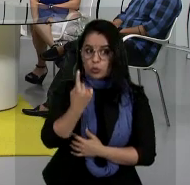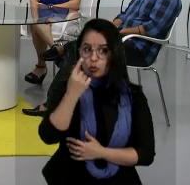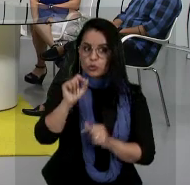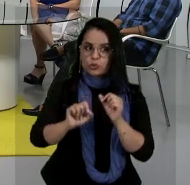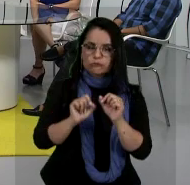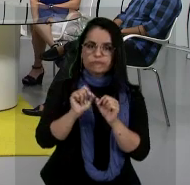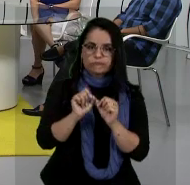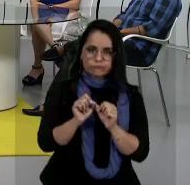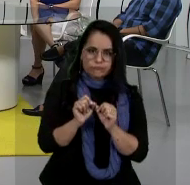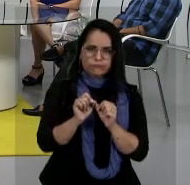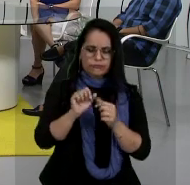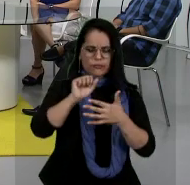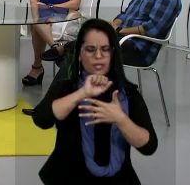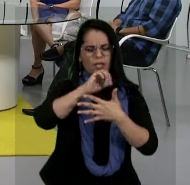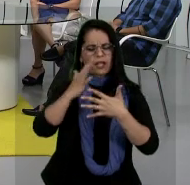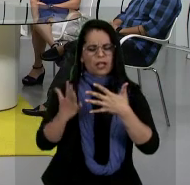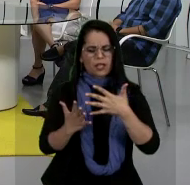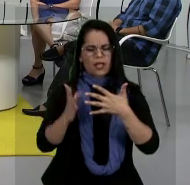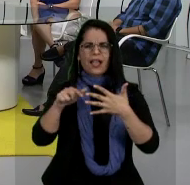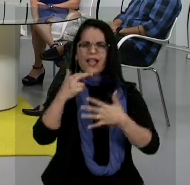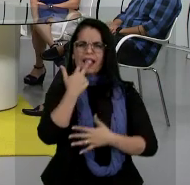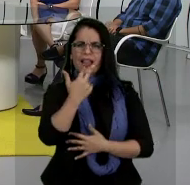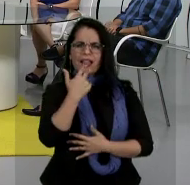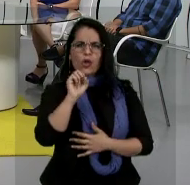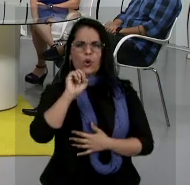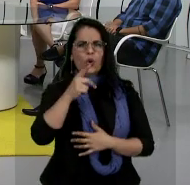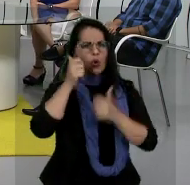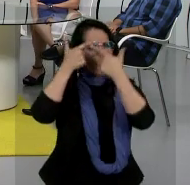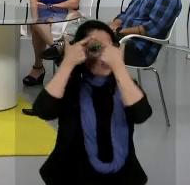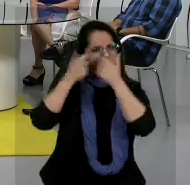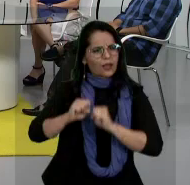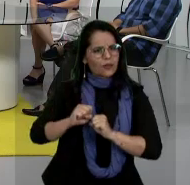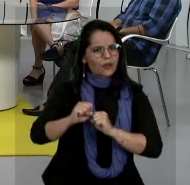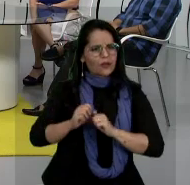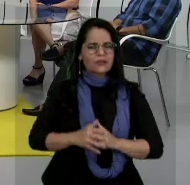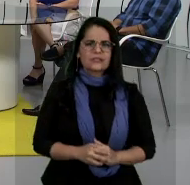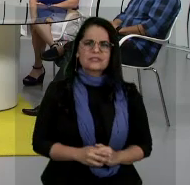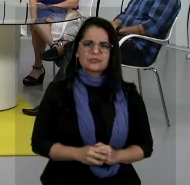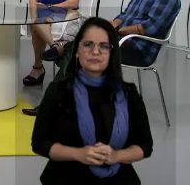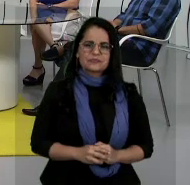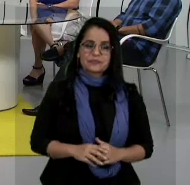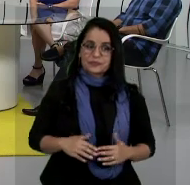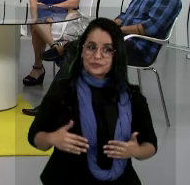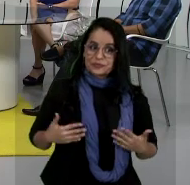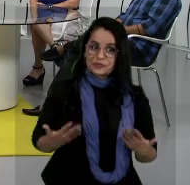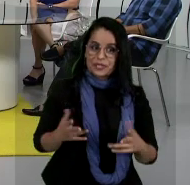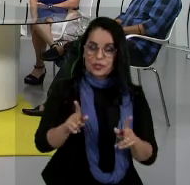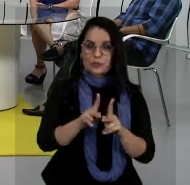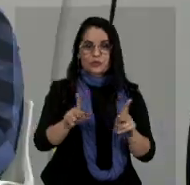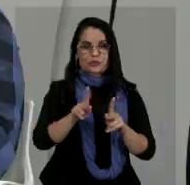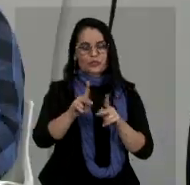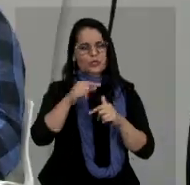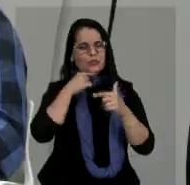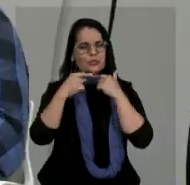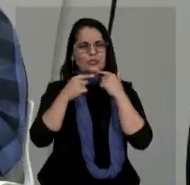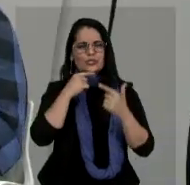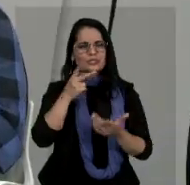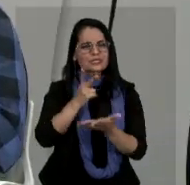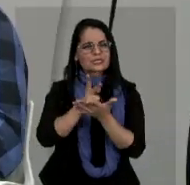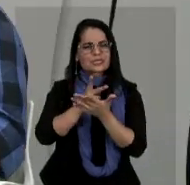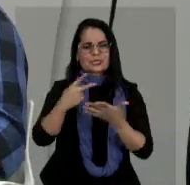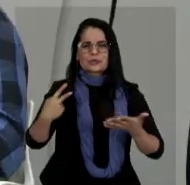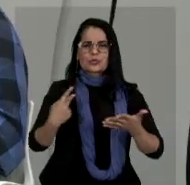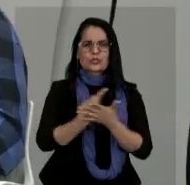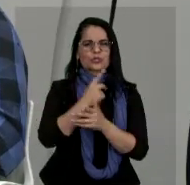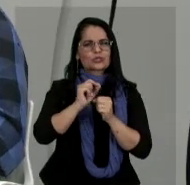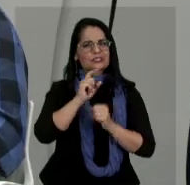delas, Libras é uma língua ou uma linguagem? Então, professora Adelina, é uma dúvida muito recorrente.